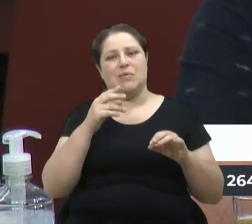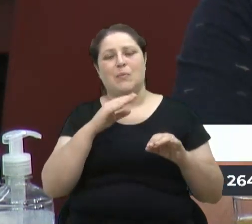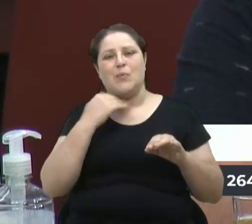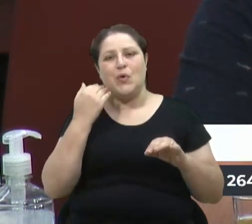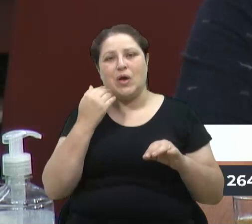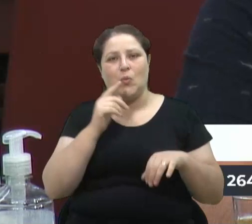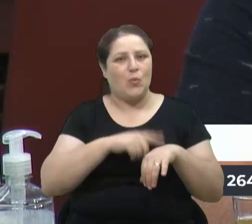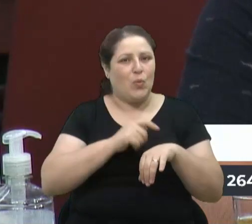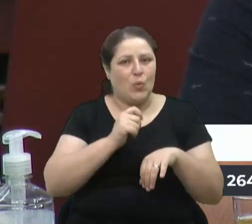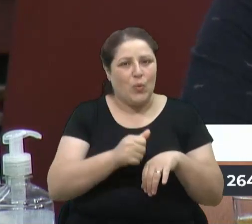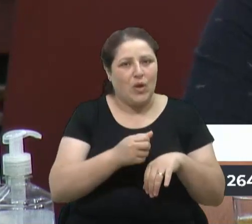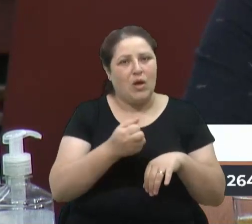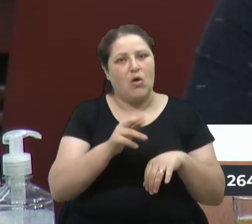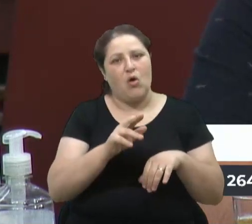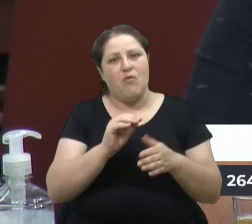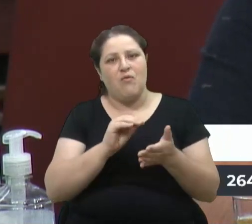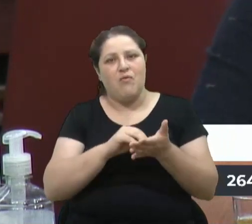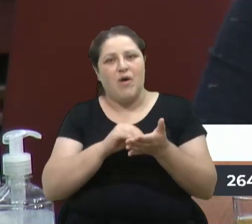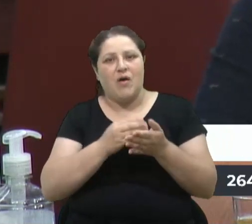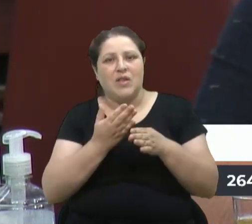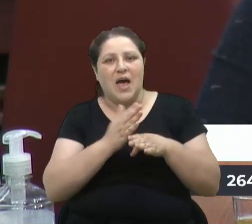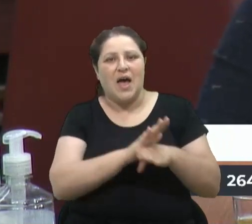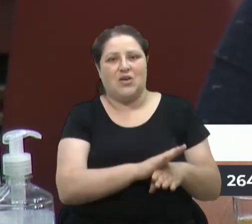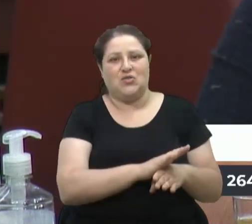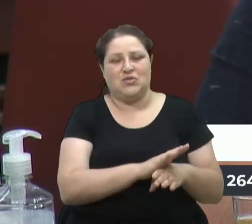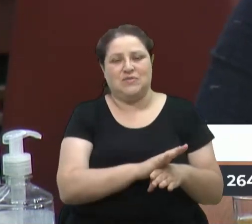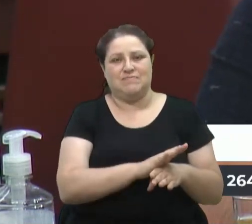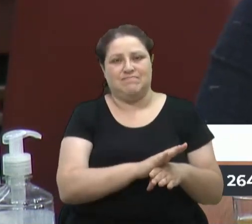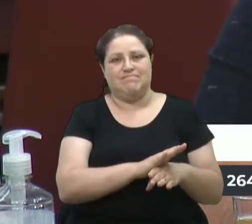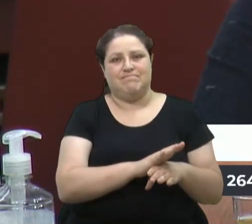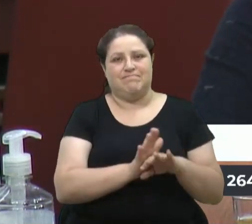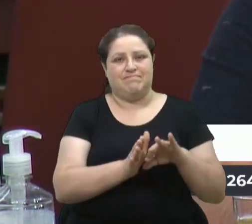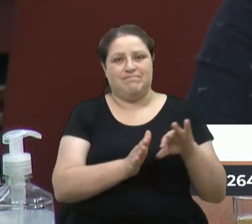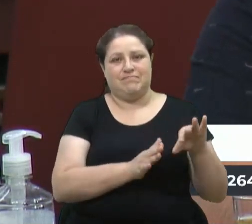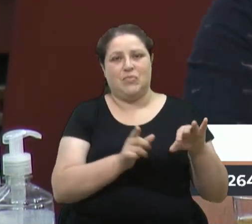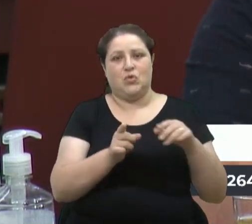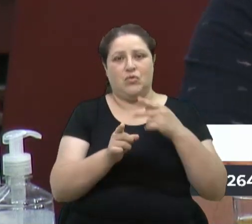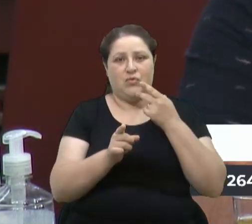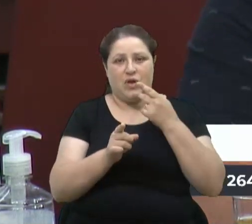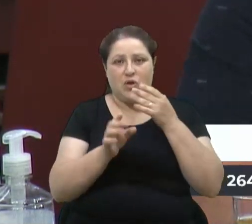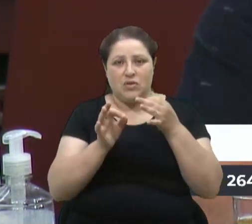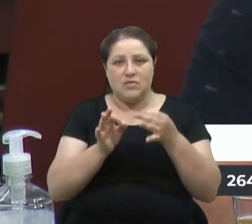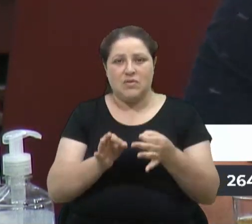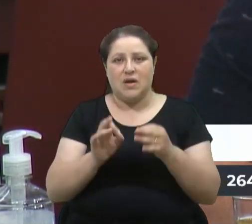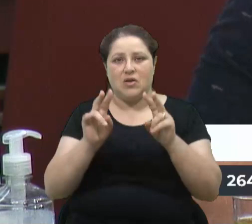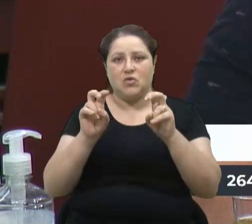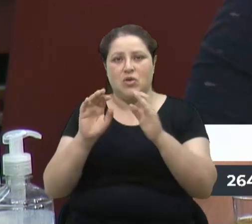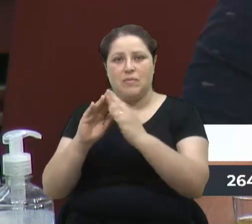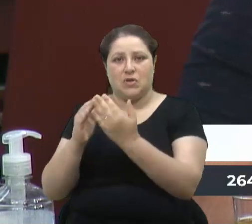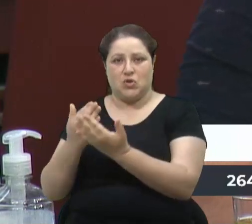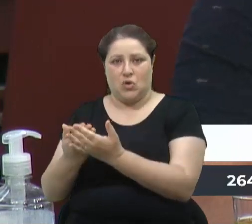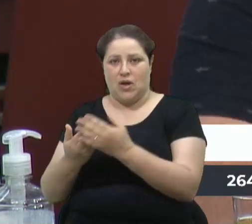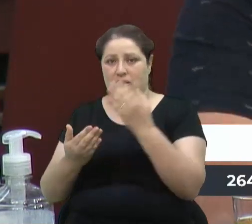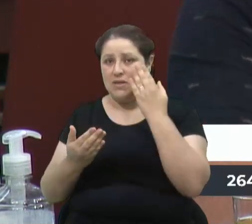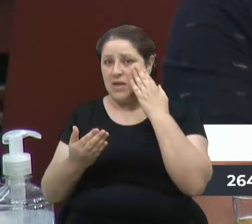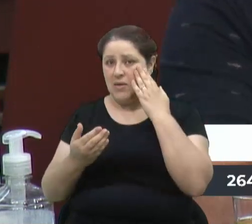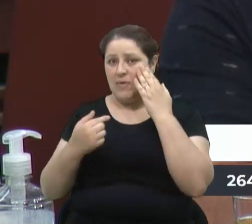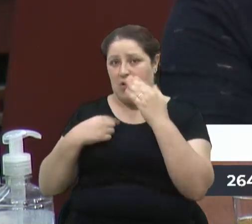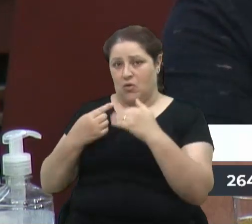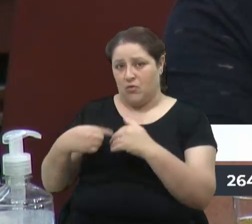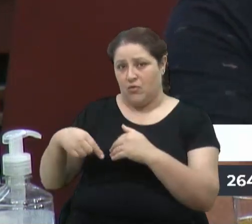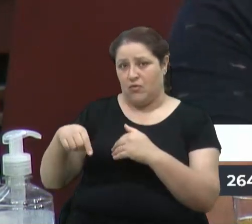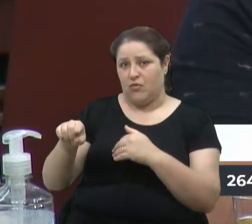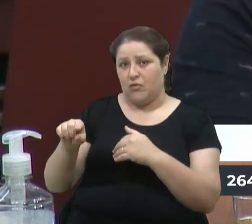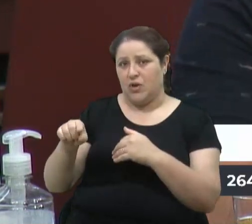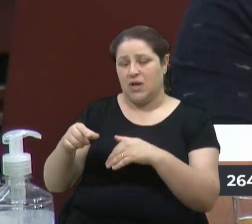hora. Mas sabe, vereador, o senhor toca bem a questão da escola. O senhor sabe que eu fui,